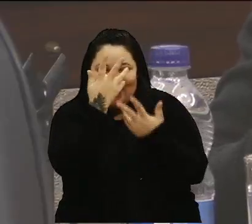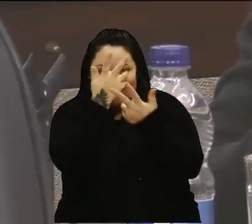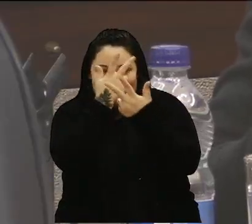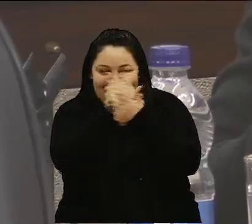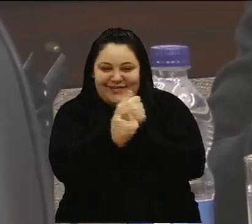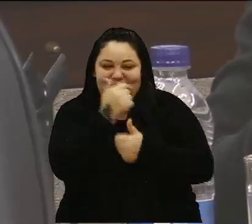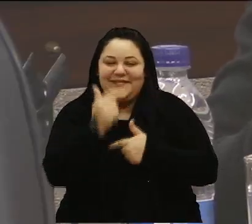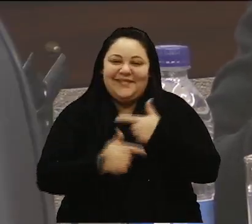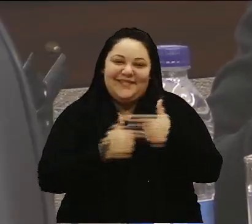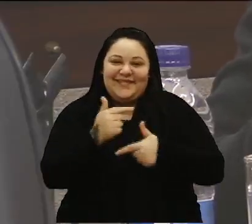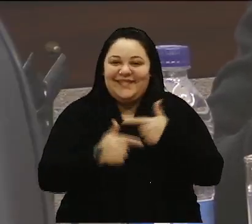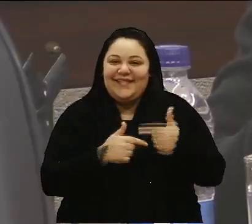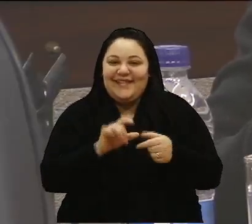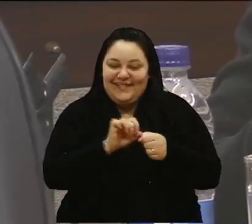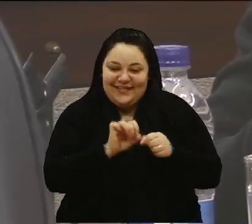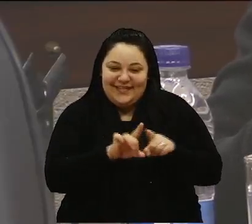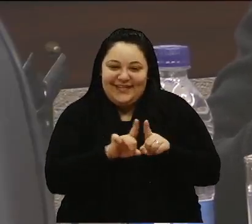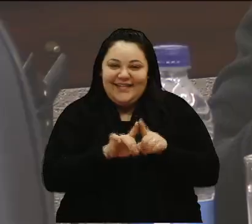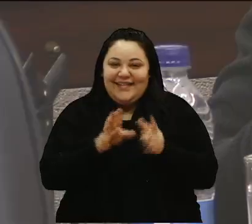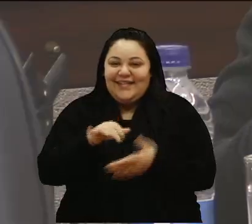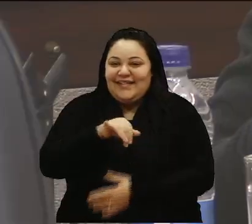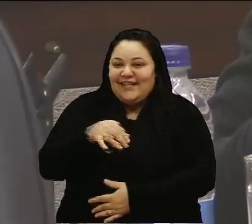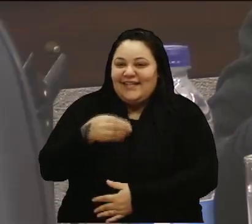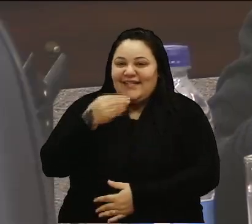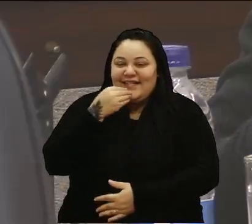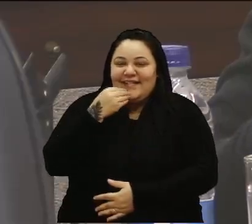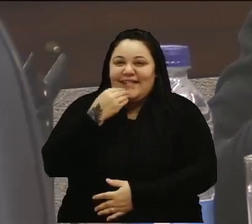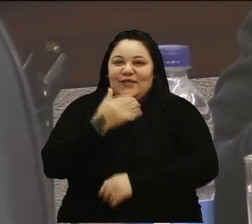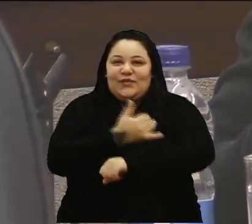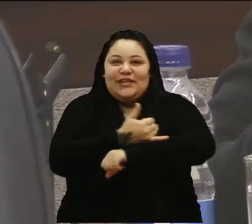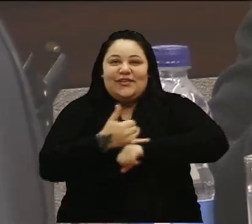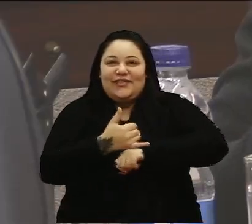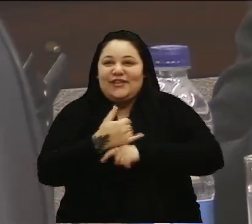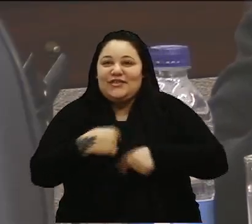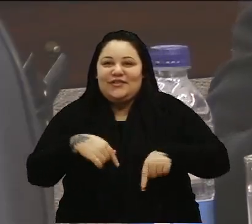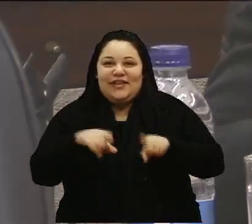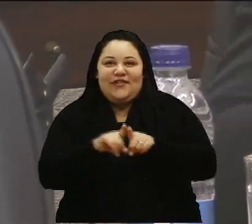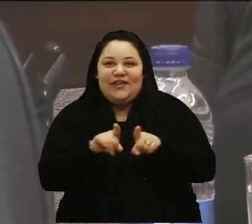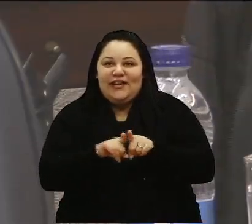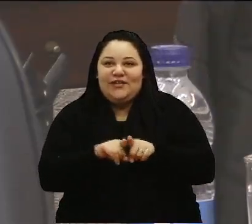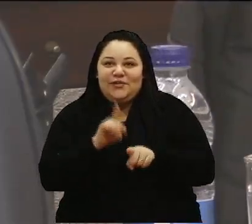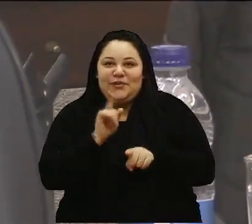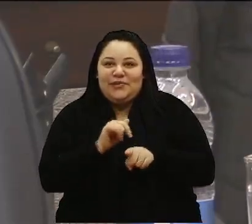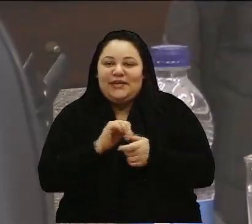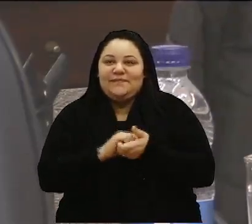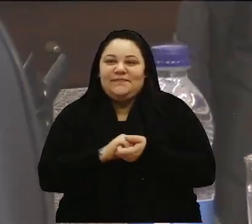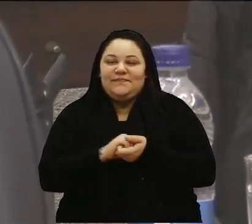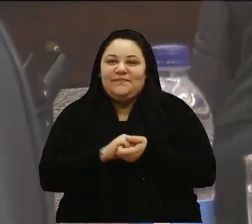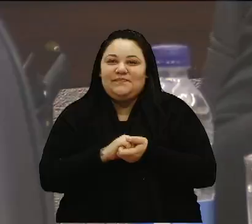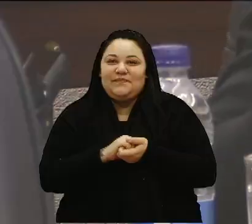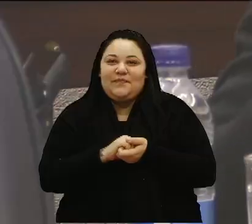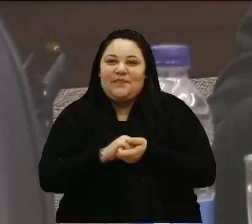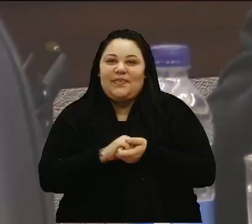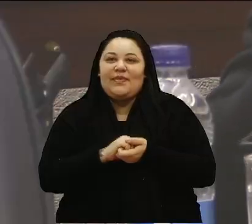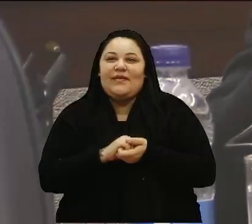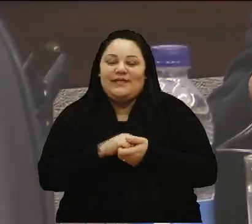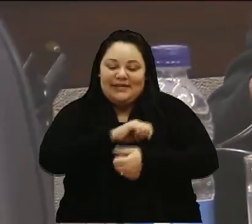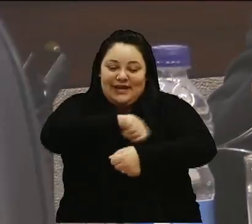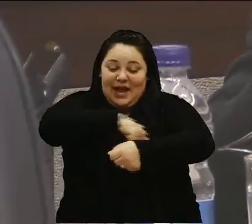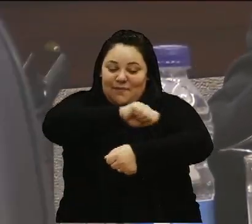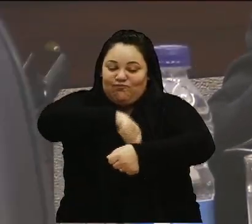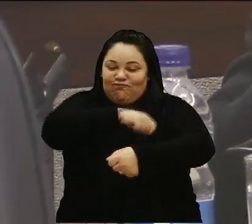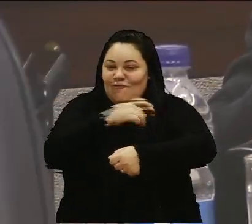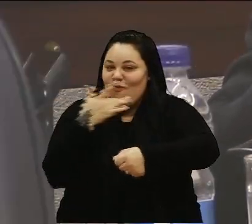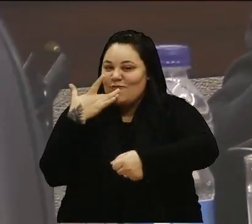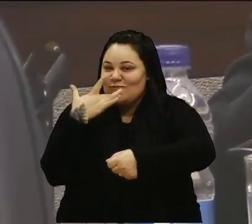sou da região, já tive a oportunidade de passar algumas vezes lá, pegar alguns morangos, provar daquela gastronomia farta